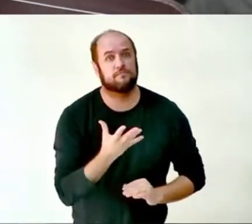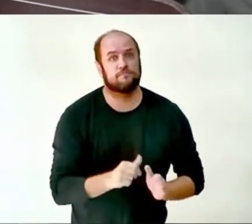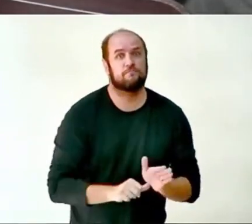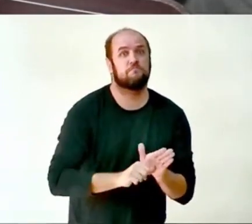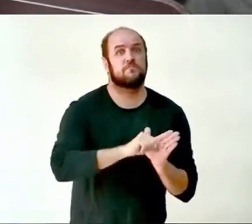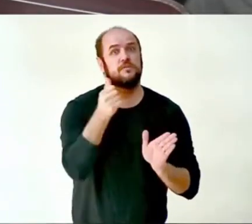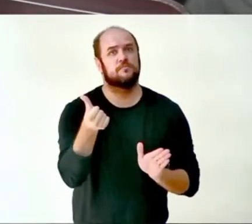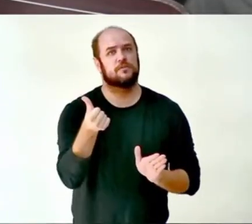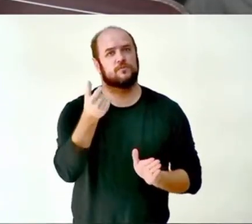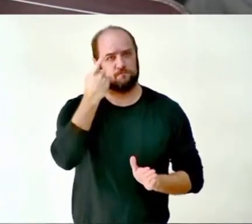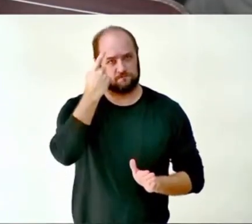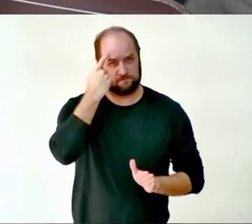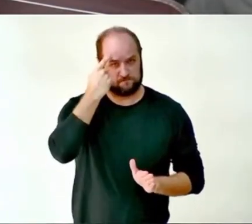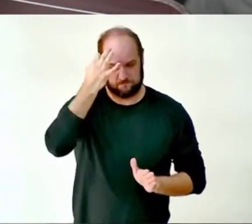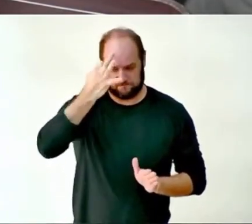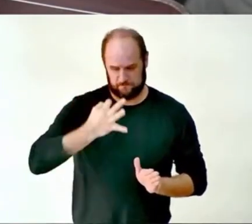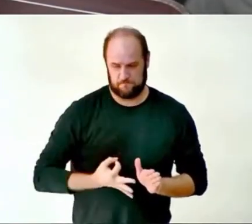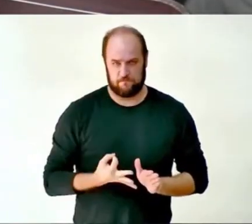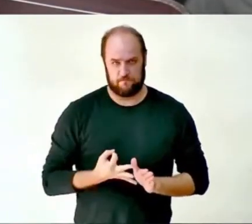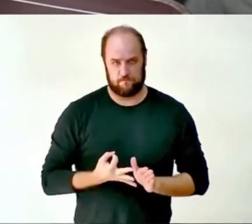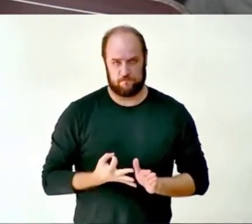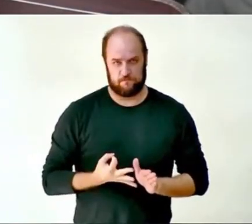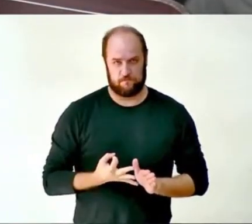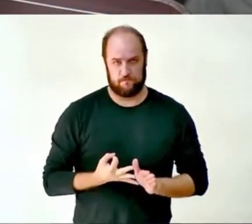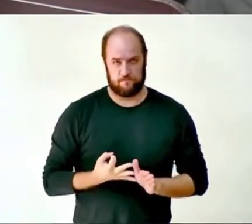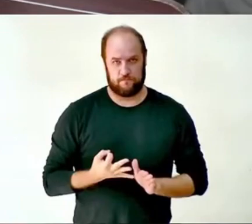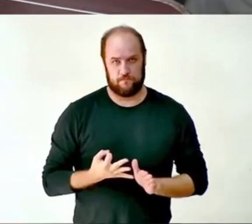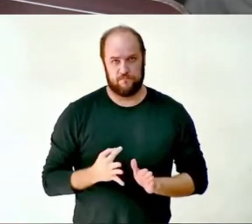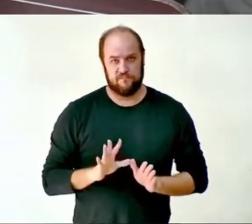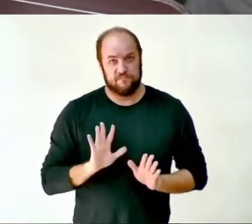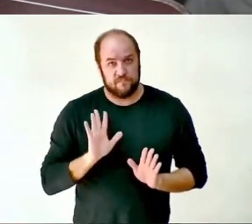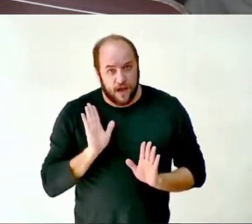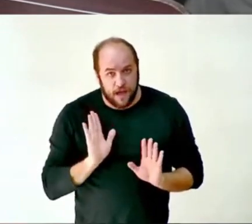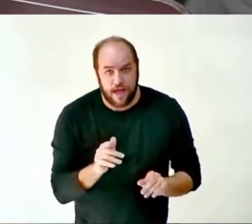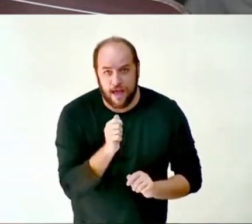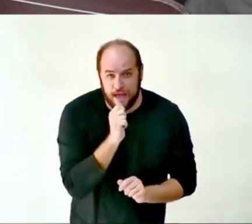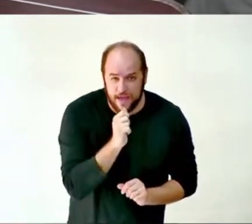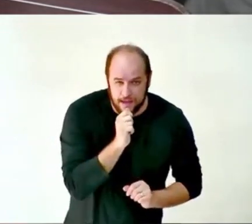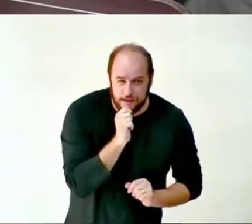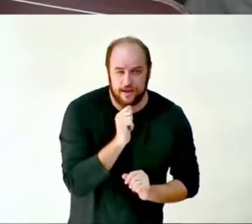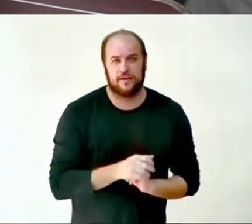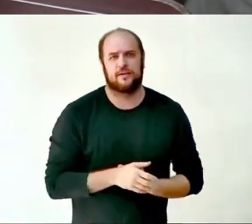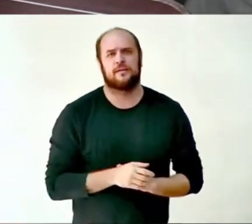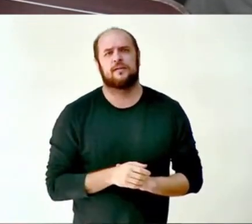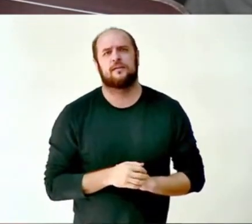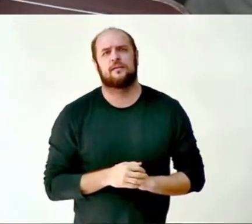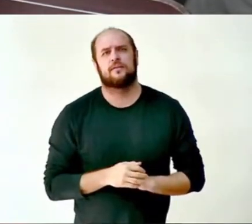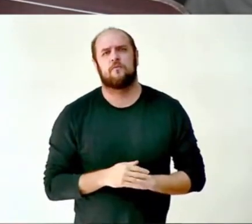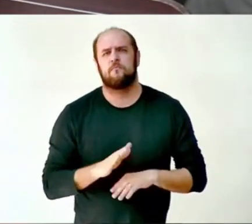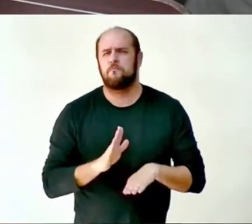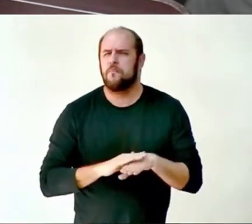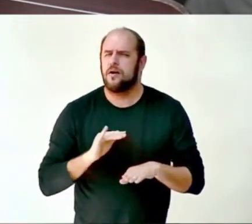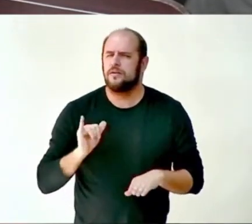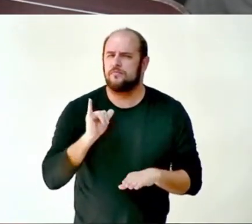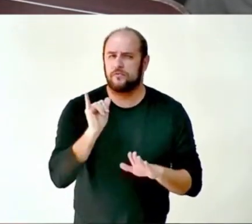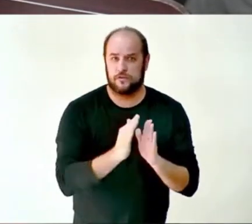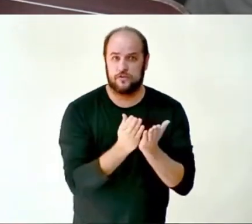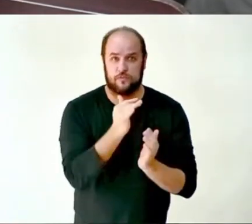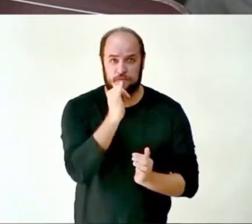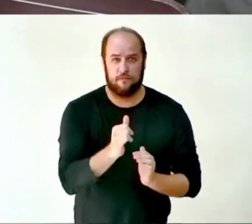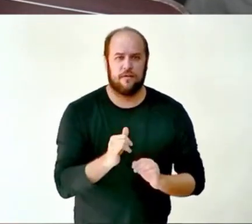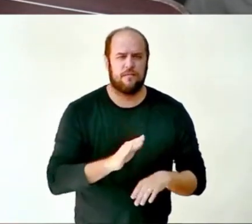sóbria. Segunda coisa, ainda no campo do ser, que está aqui na passagem é, acima de tudo, porém, tende